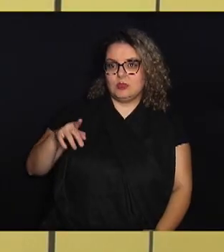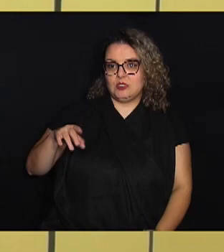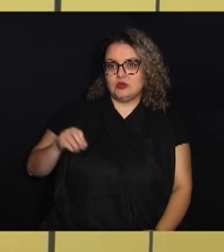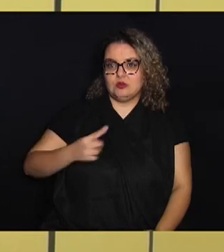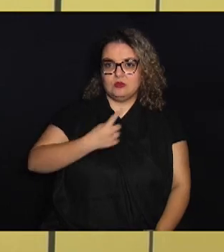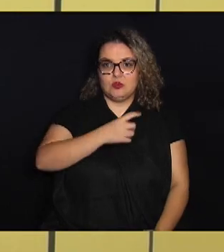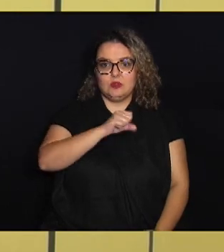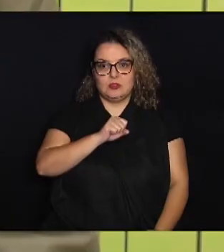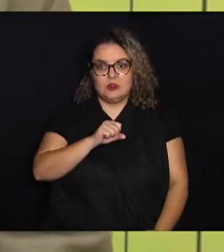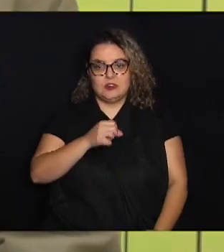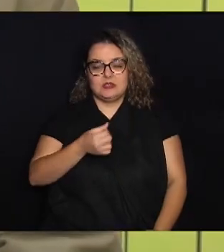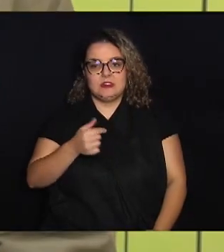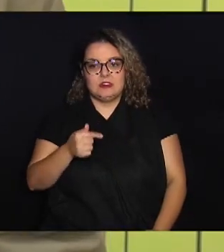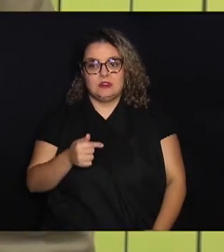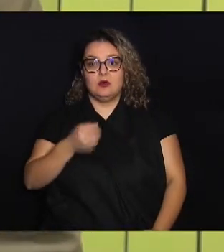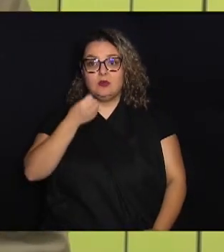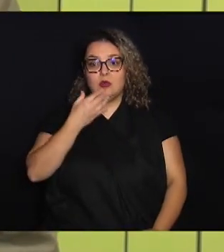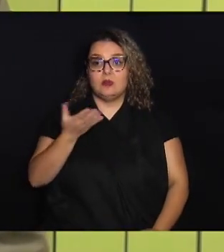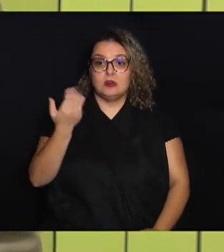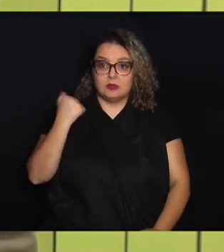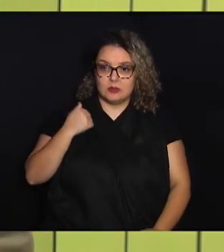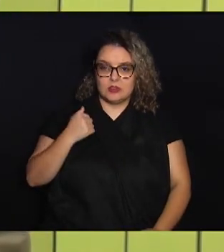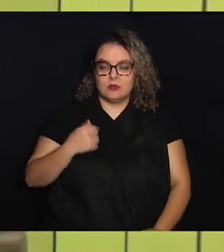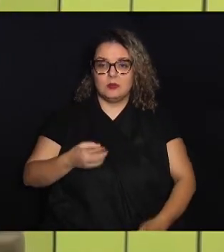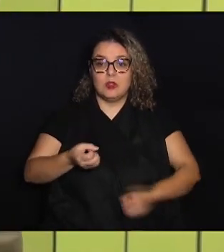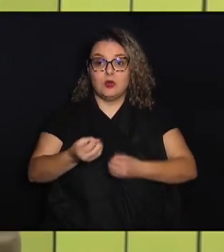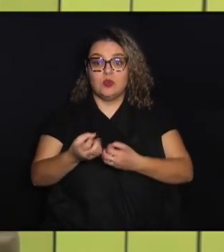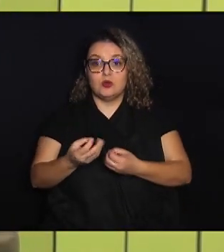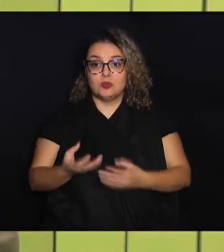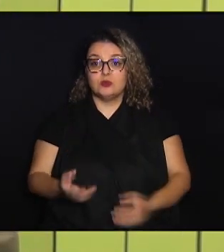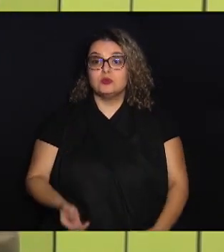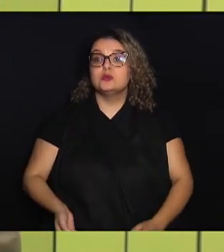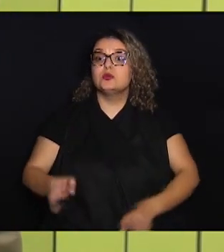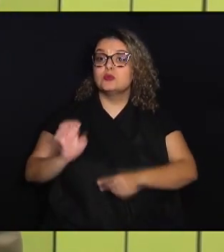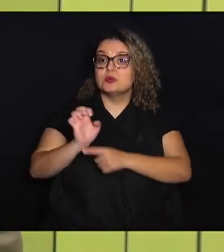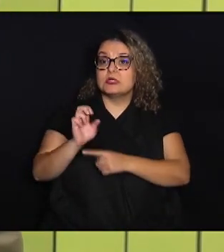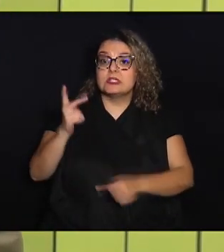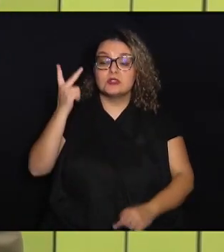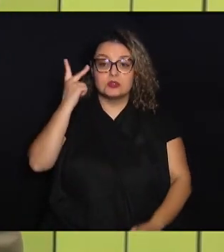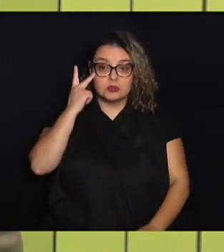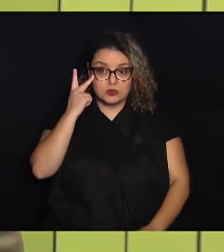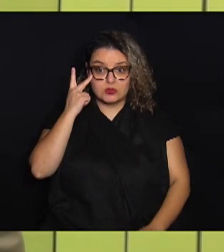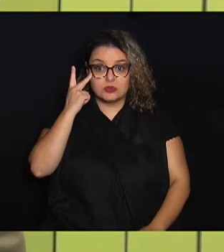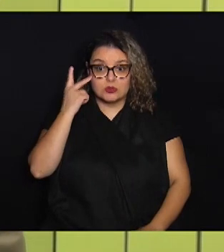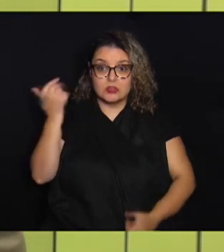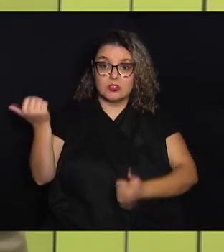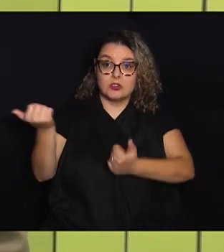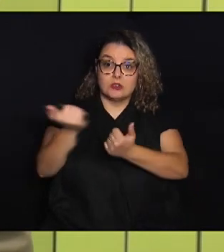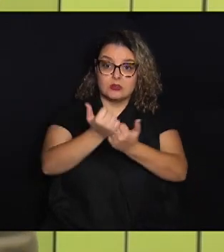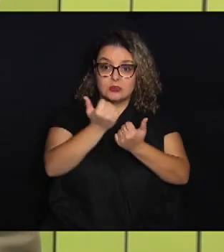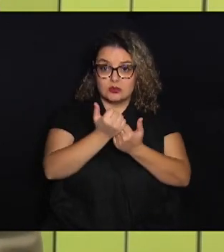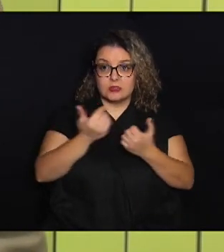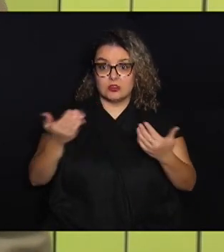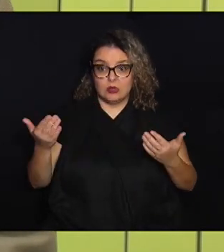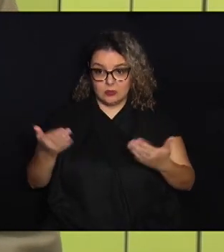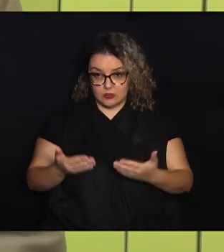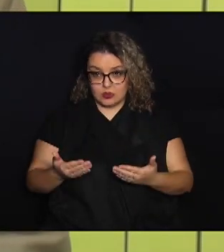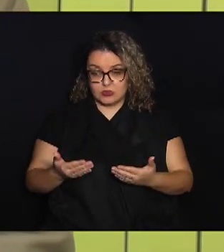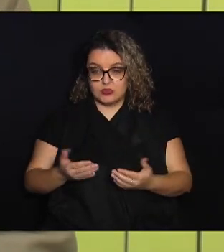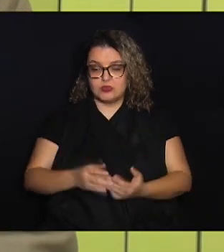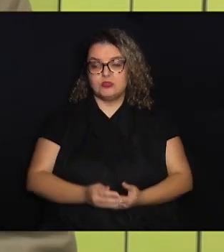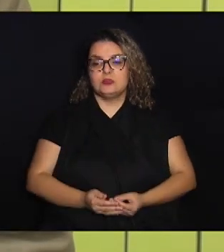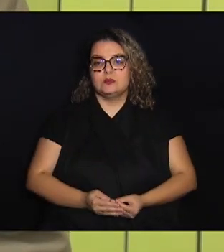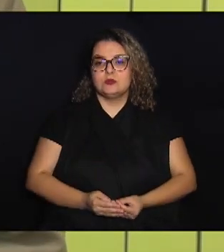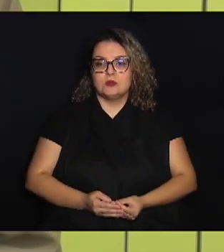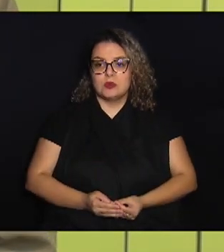1867. Boa, boa. Vamos lá, então, pessoal. Uma informação aqui: o estado de São Paulo passou a substituir hoje,